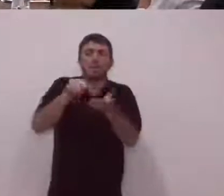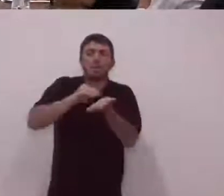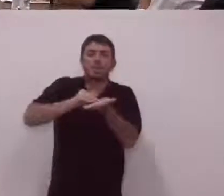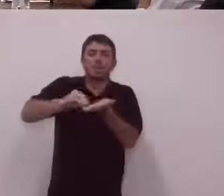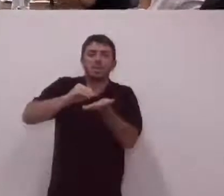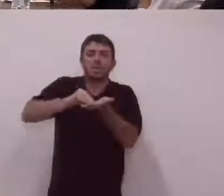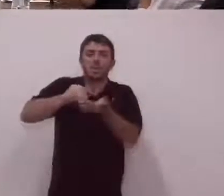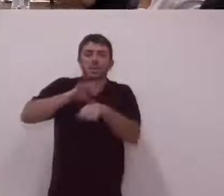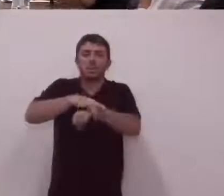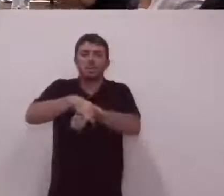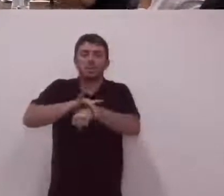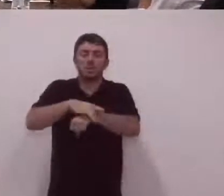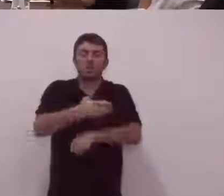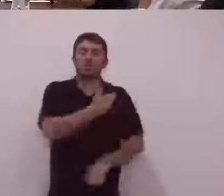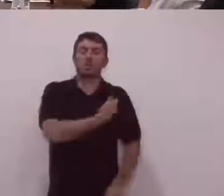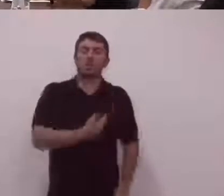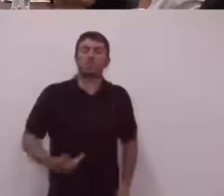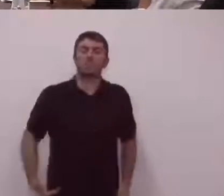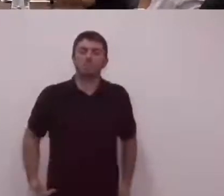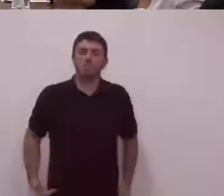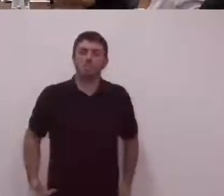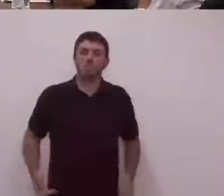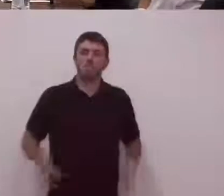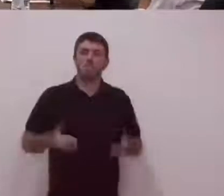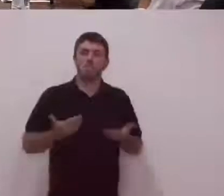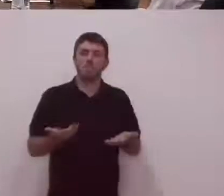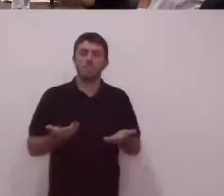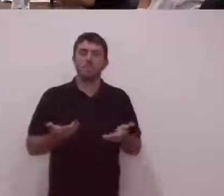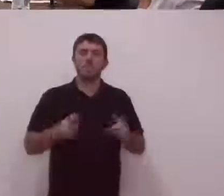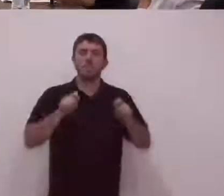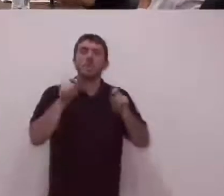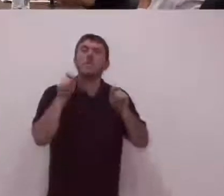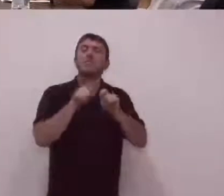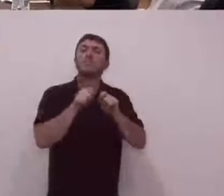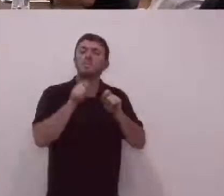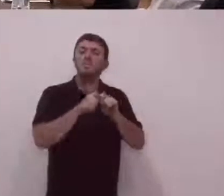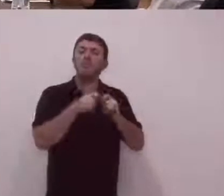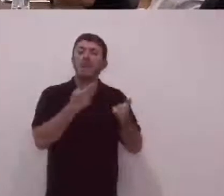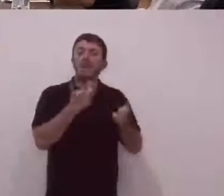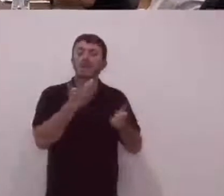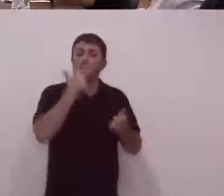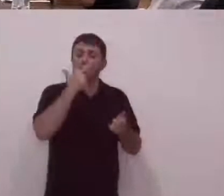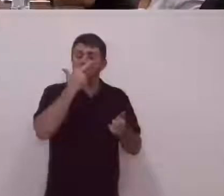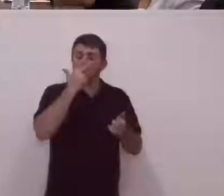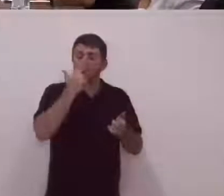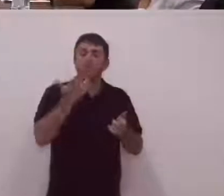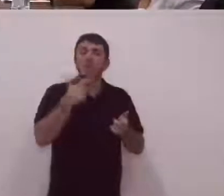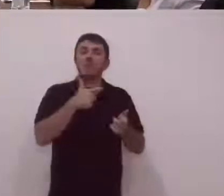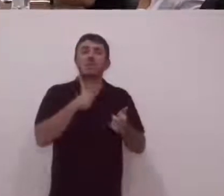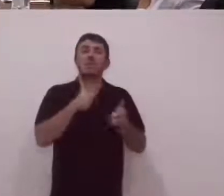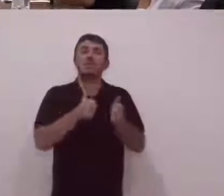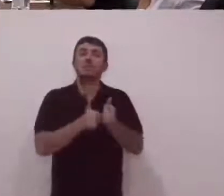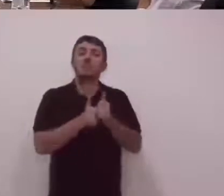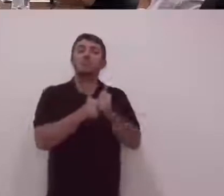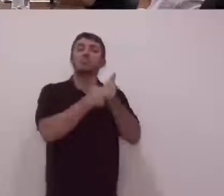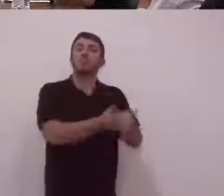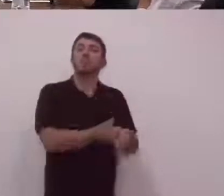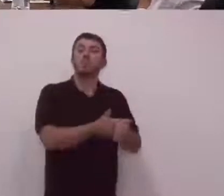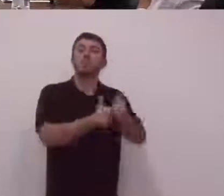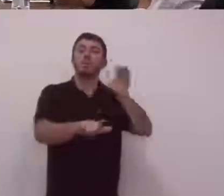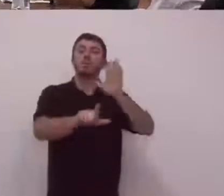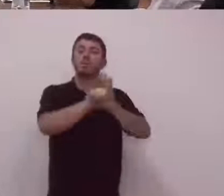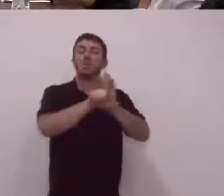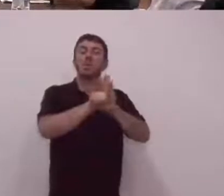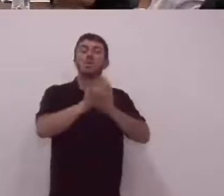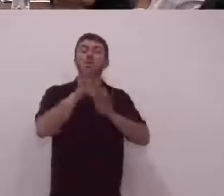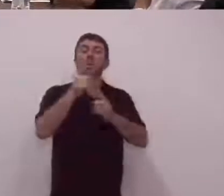por norma estadual. Agiram de modo totalmente precipitado, apenas baseados em tratativas